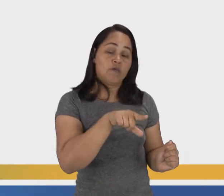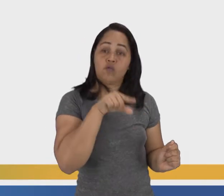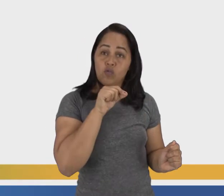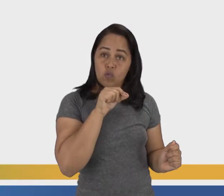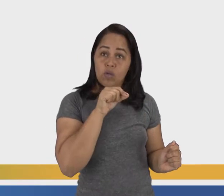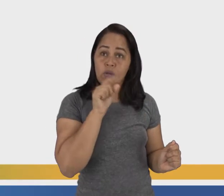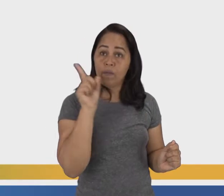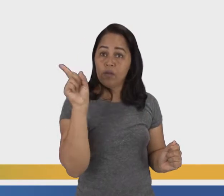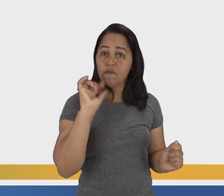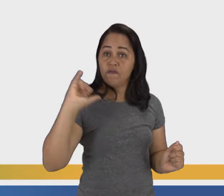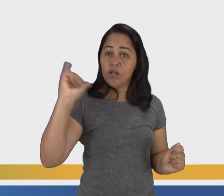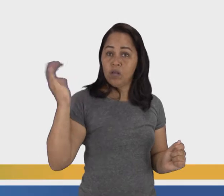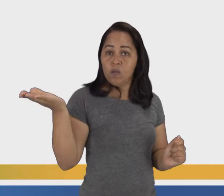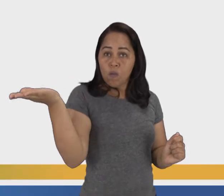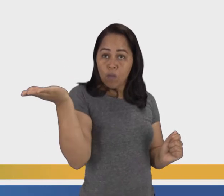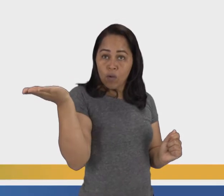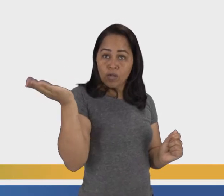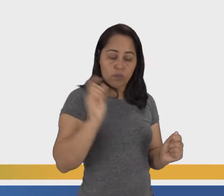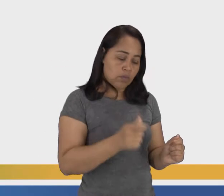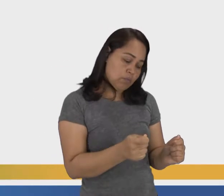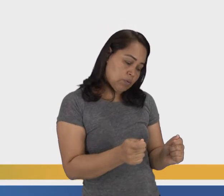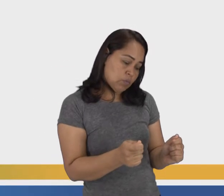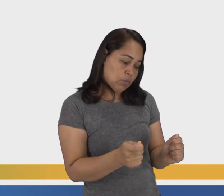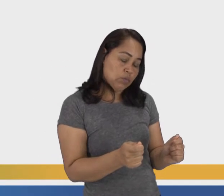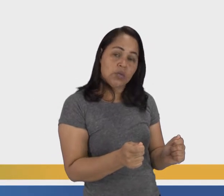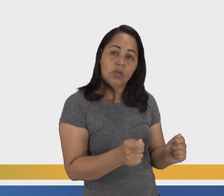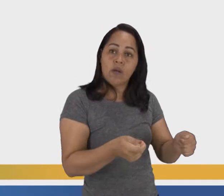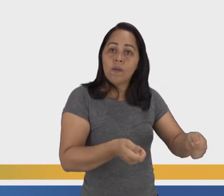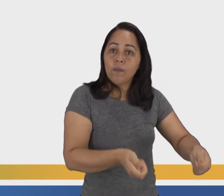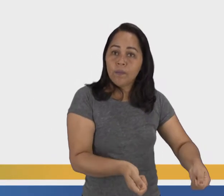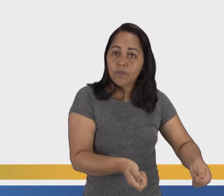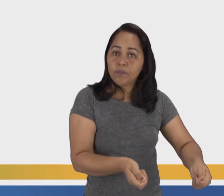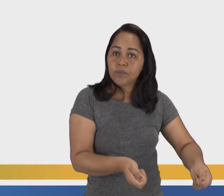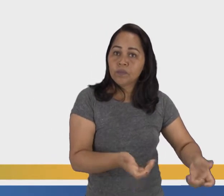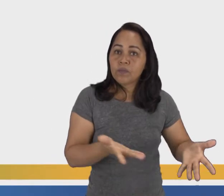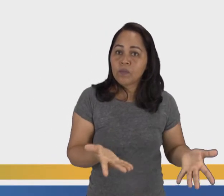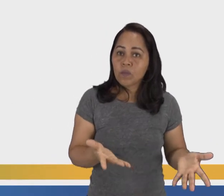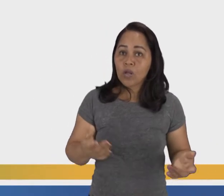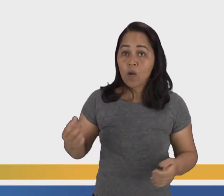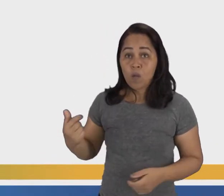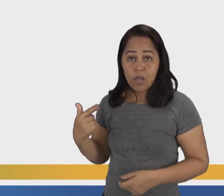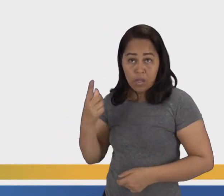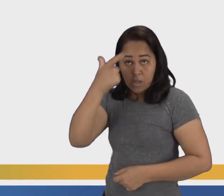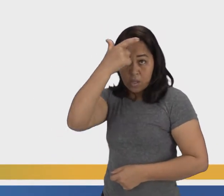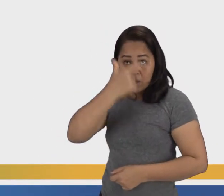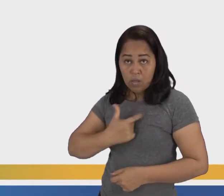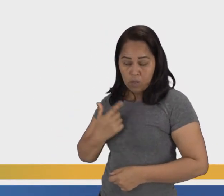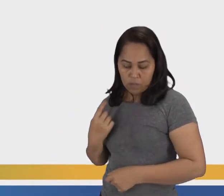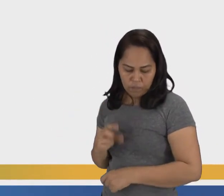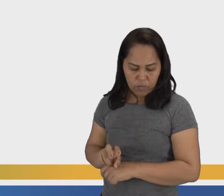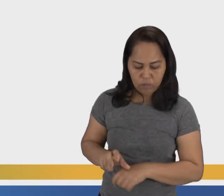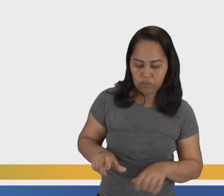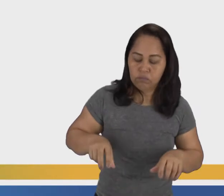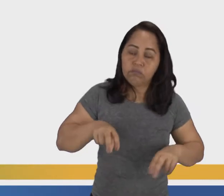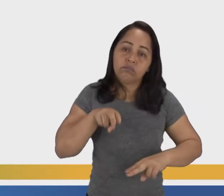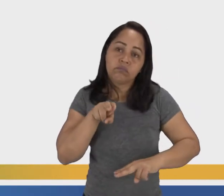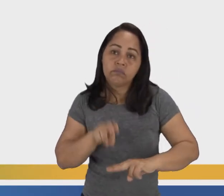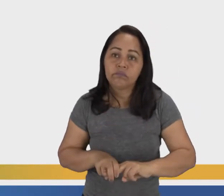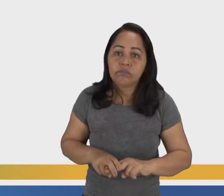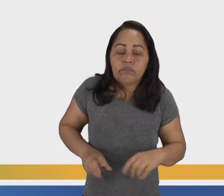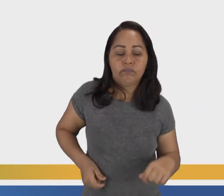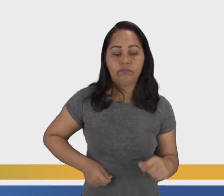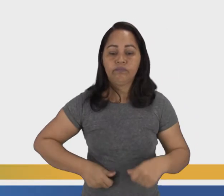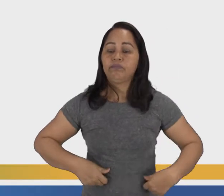quem é a pessoa que vai receber esse texto? Seriam os clientes do restaurante, né? Eles são os coenunciadores, será para ele